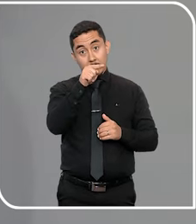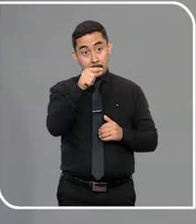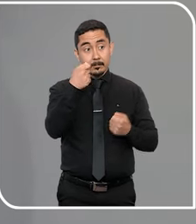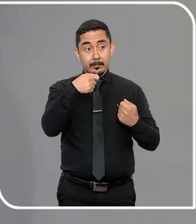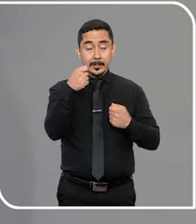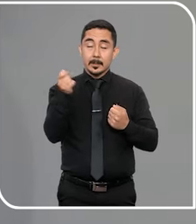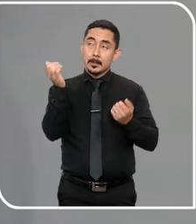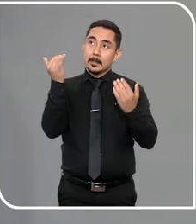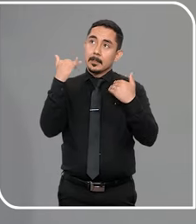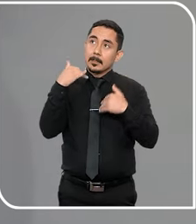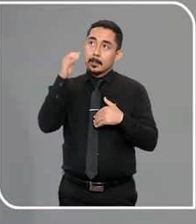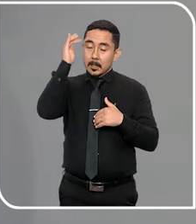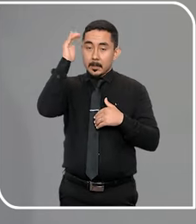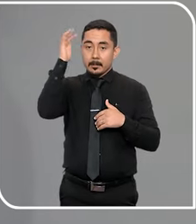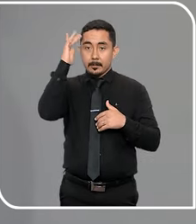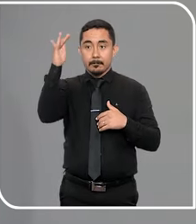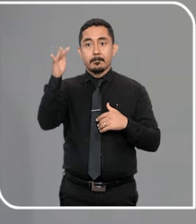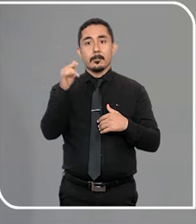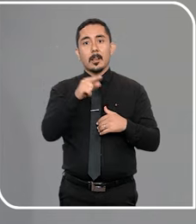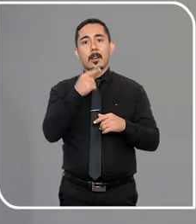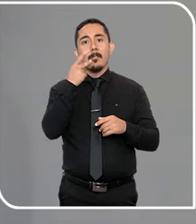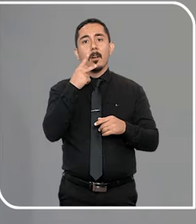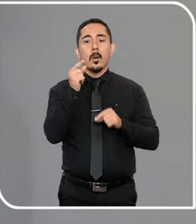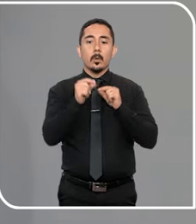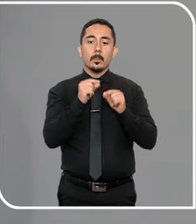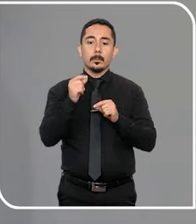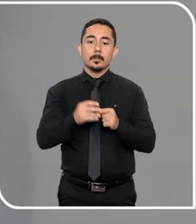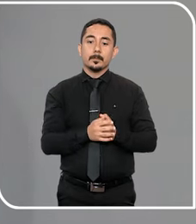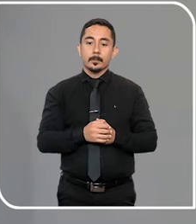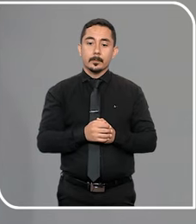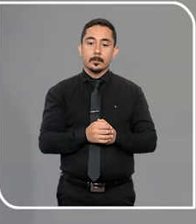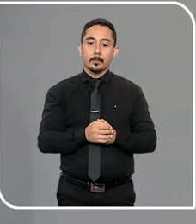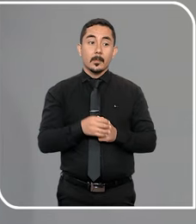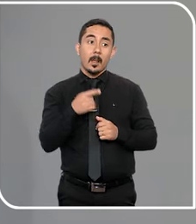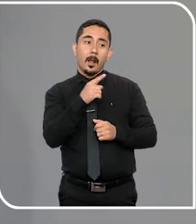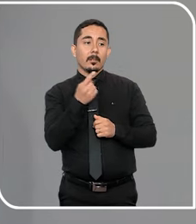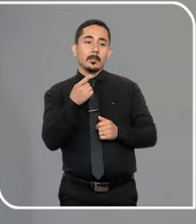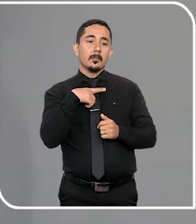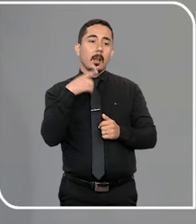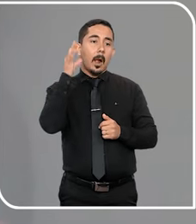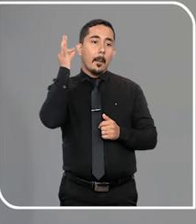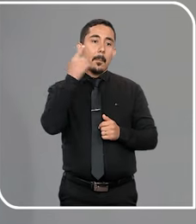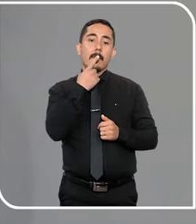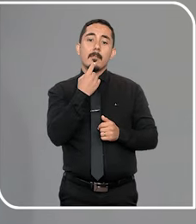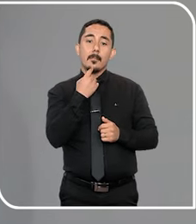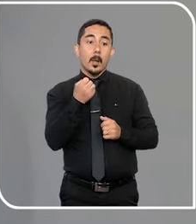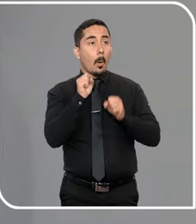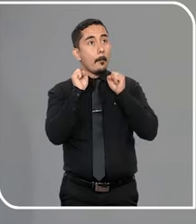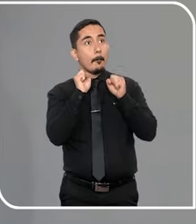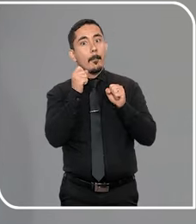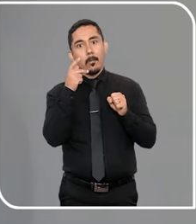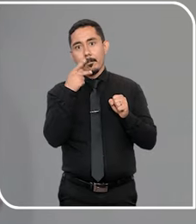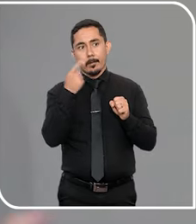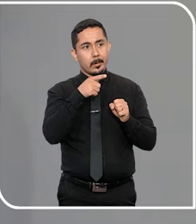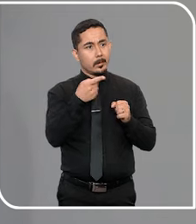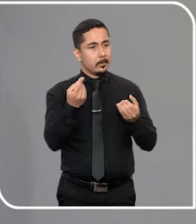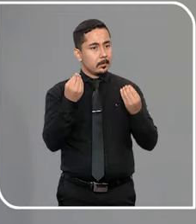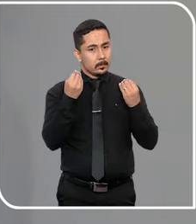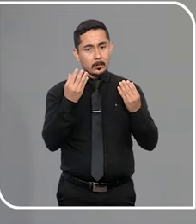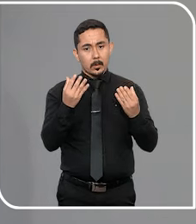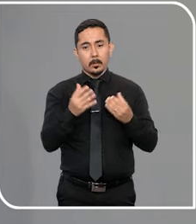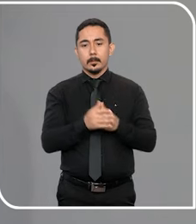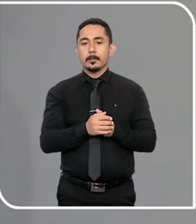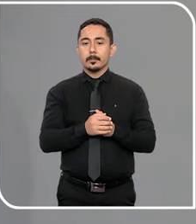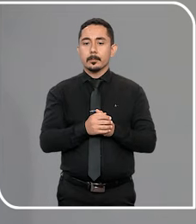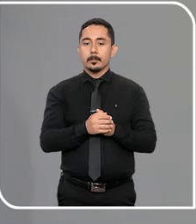fazer essa pessoa refletir do que ela tá fazendo do que ela tá falando eu falei não é porque você tem um cabelo vermelho que eu posso falar